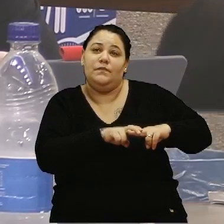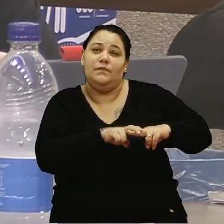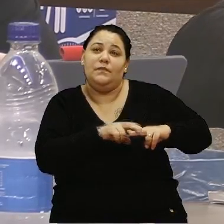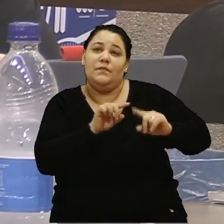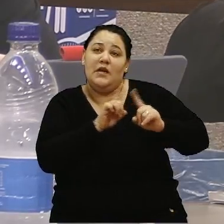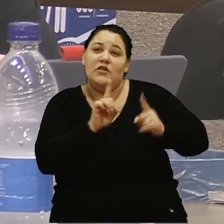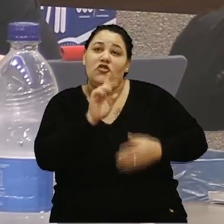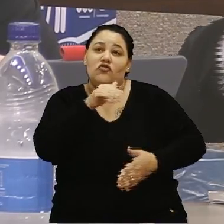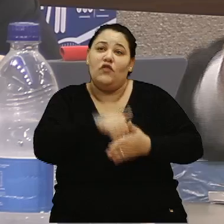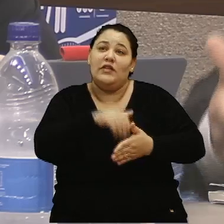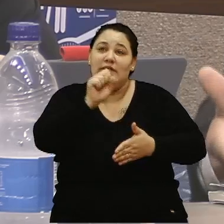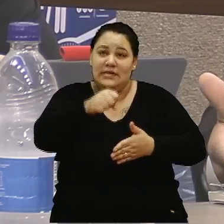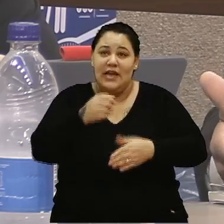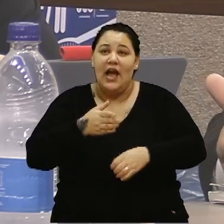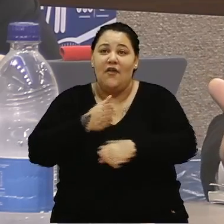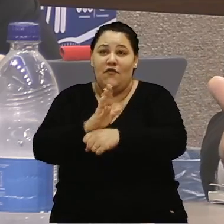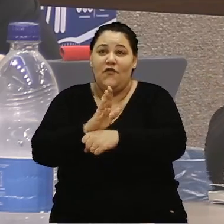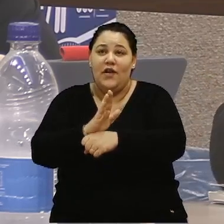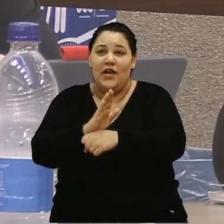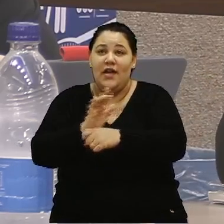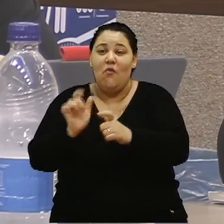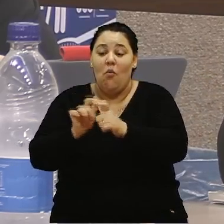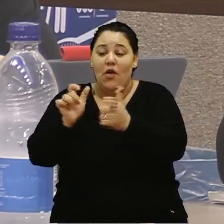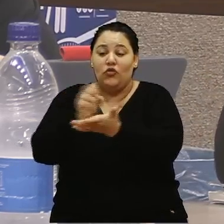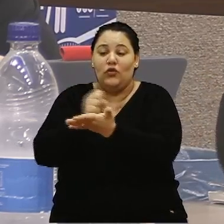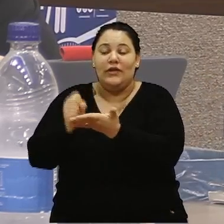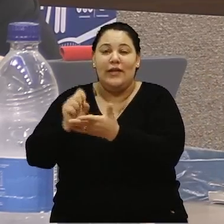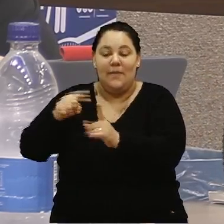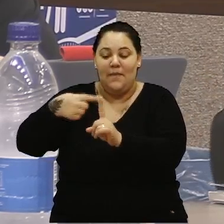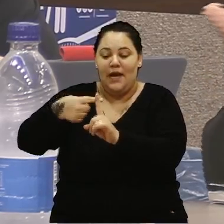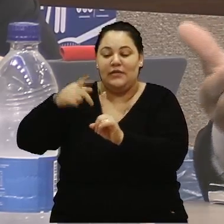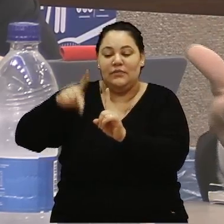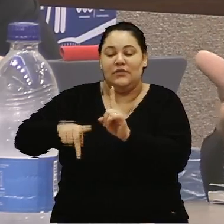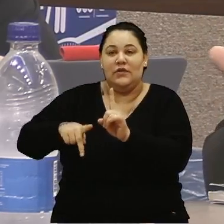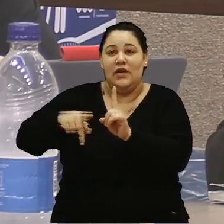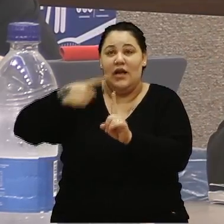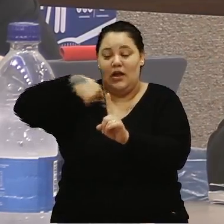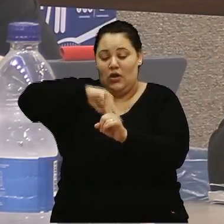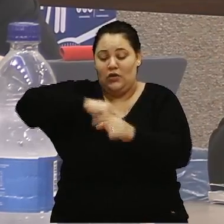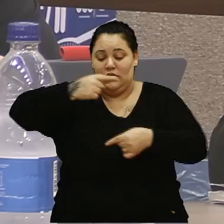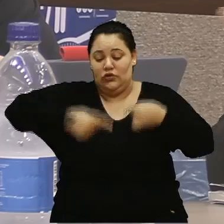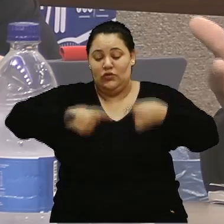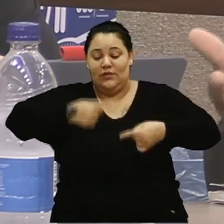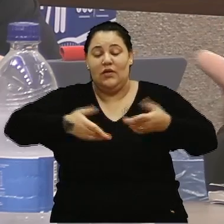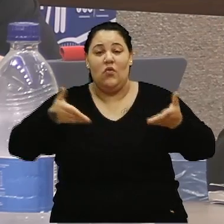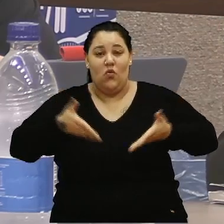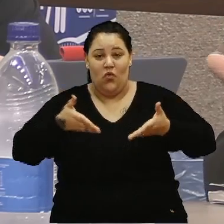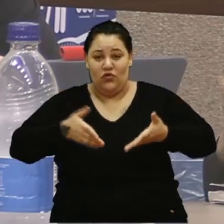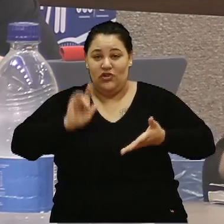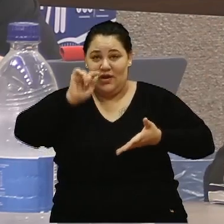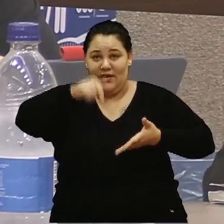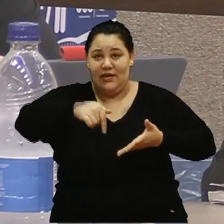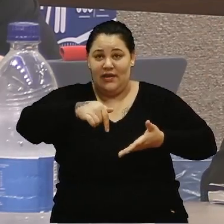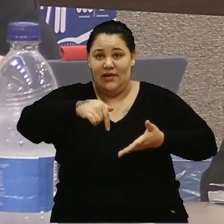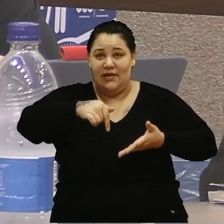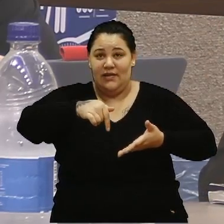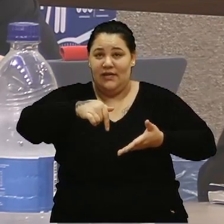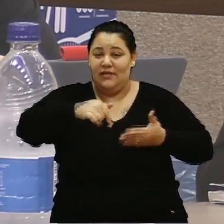votaremos sim a favor do aumento de cadeiras. Então, a nossa discussão hoje aqui aparentemente está